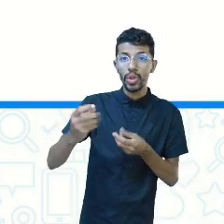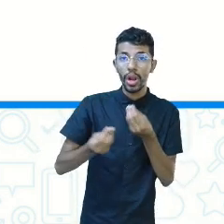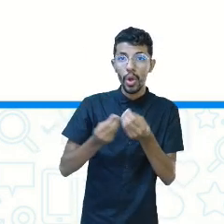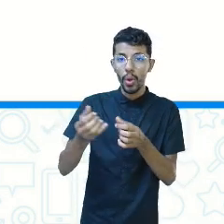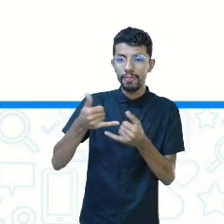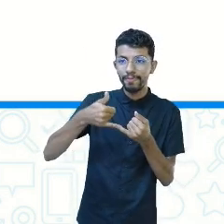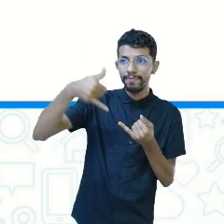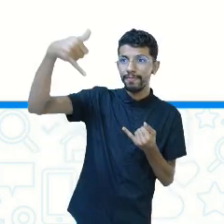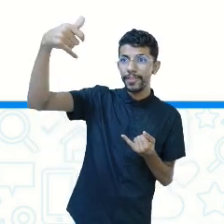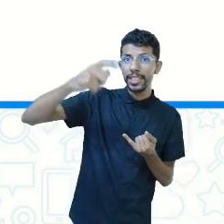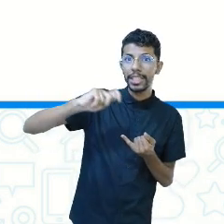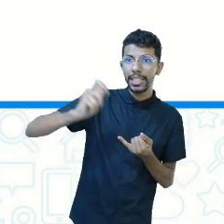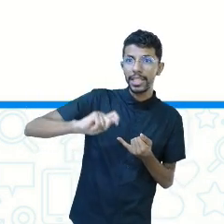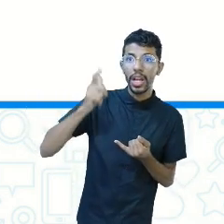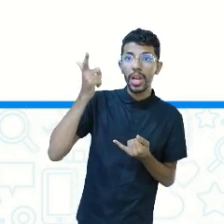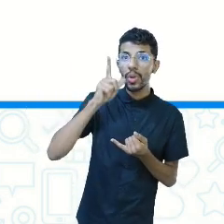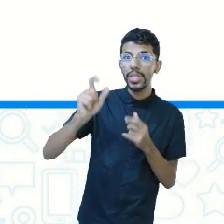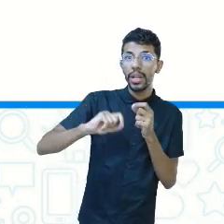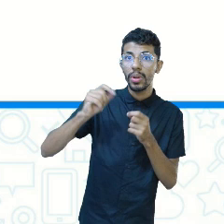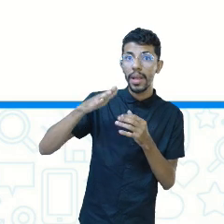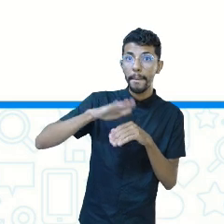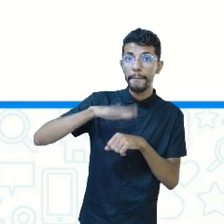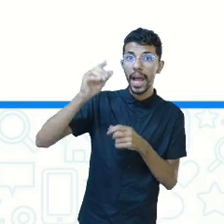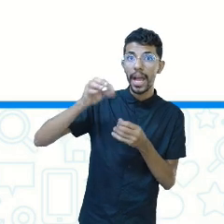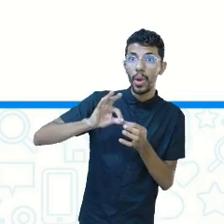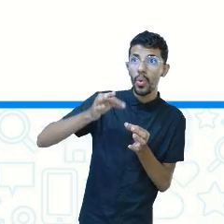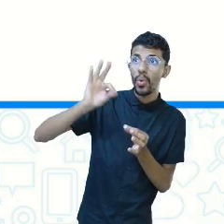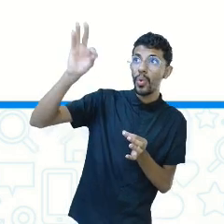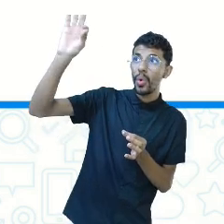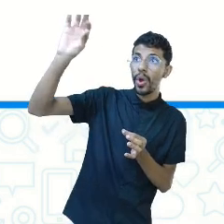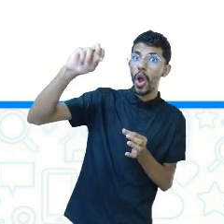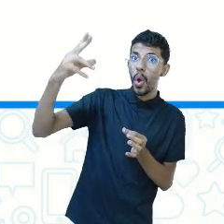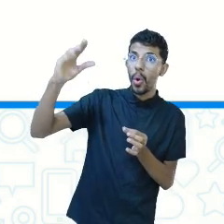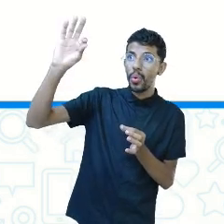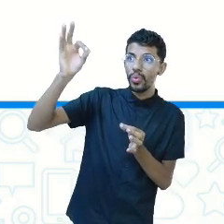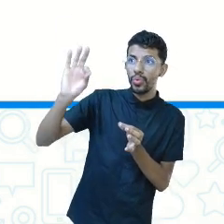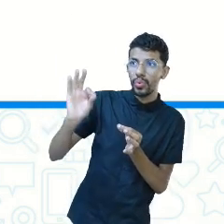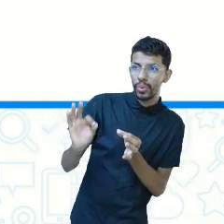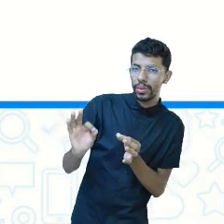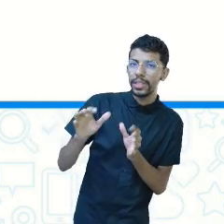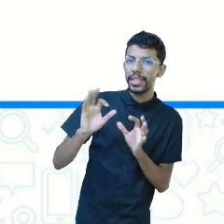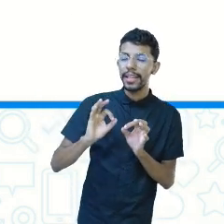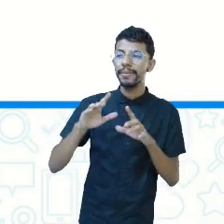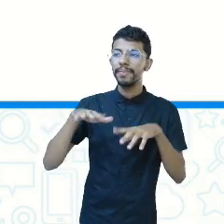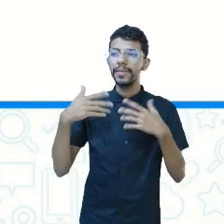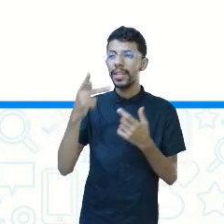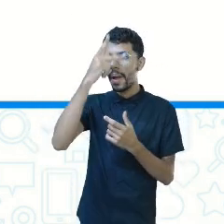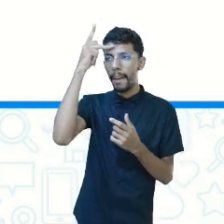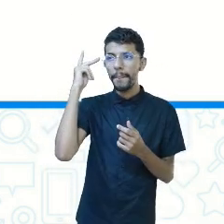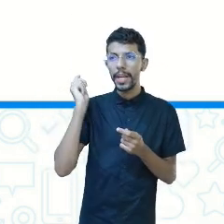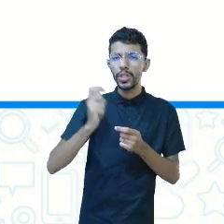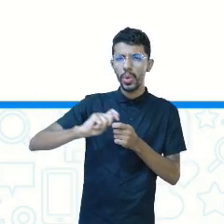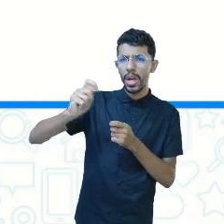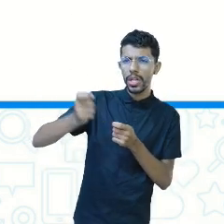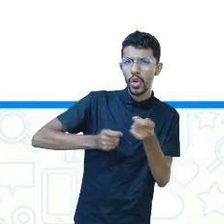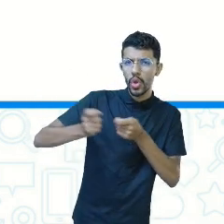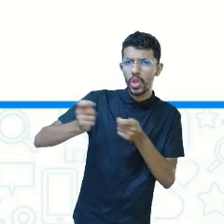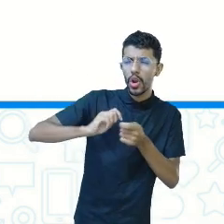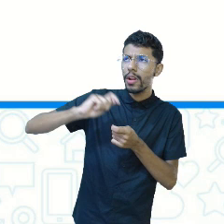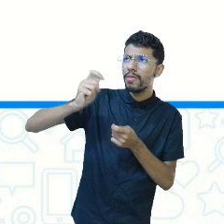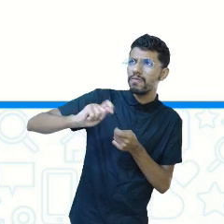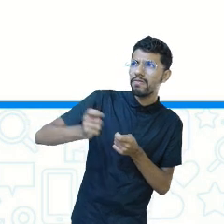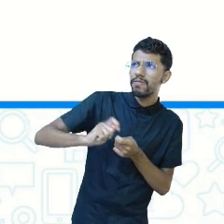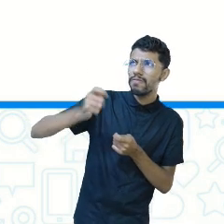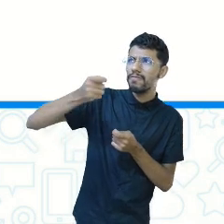deixá-la cada vez mais alta ou mais baixa. Então, a pessoa que conduz a pipa, né? Se você quer que ela vá mais para cima ou mais